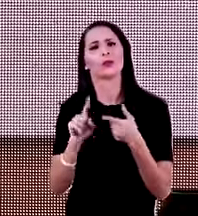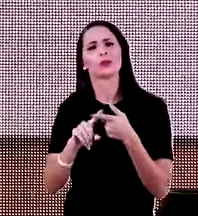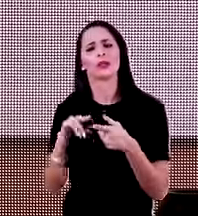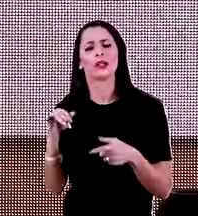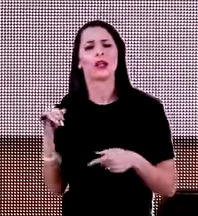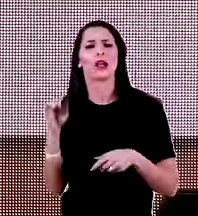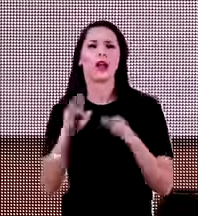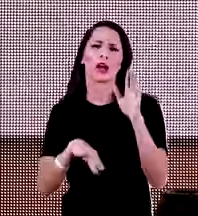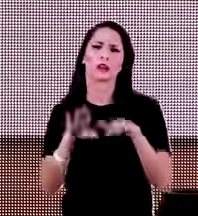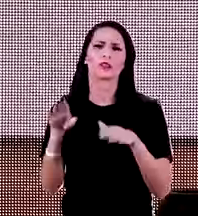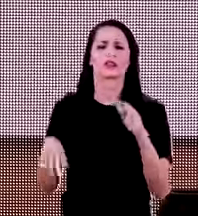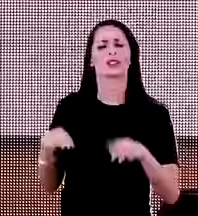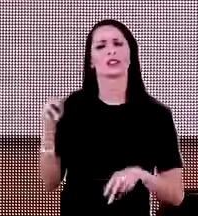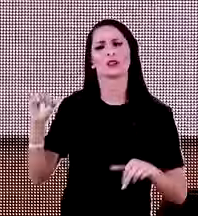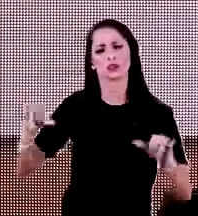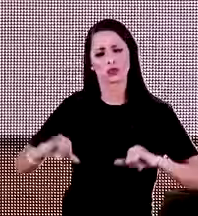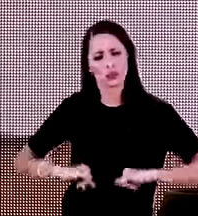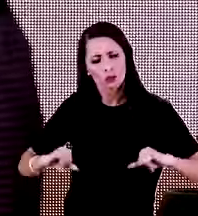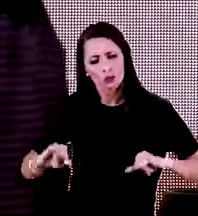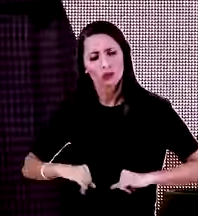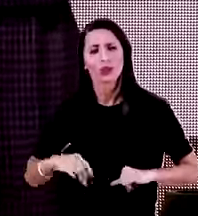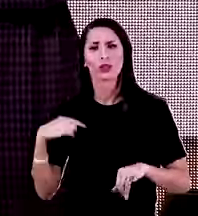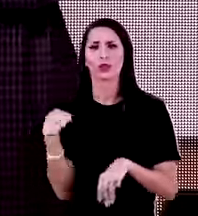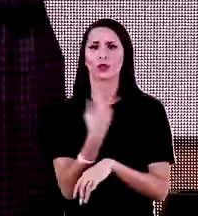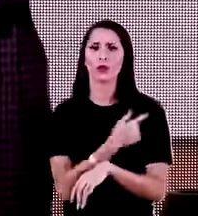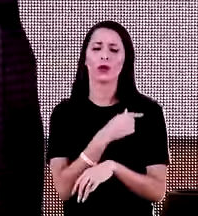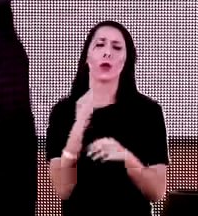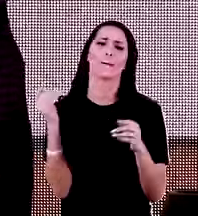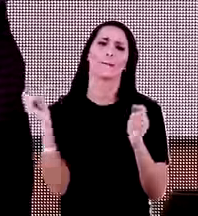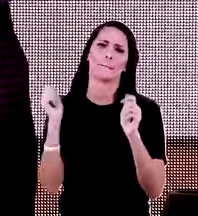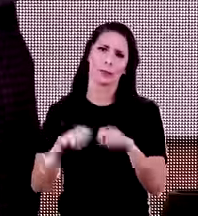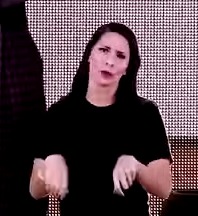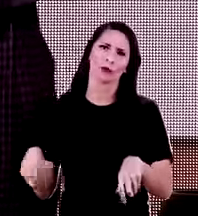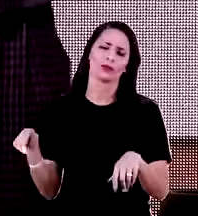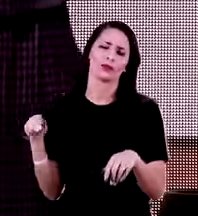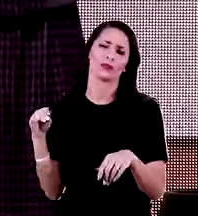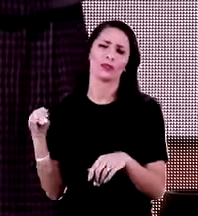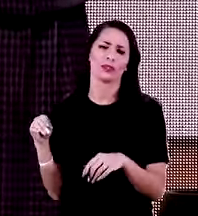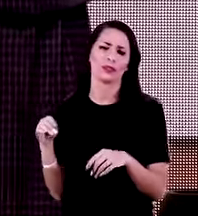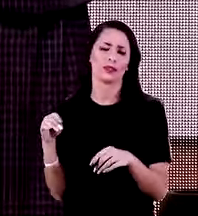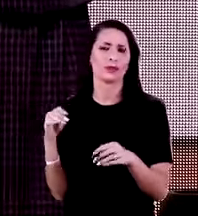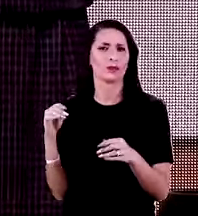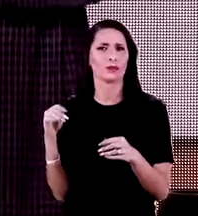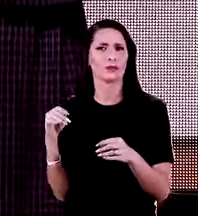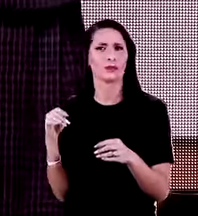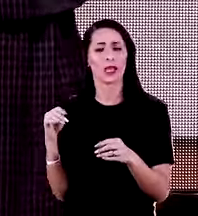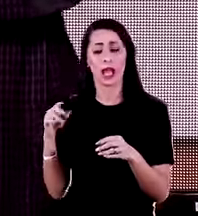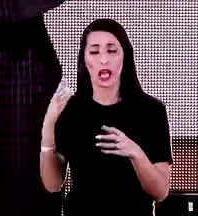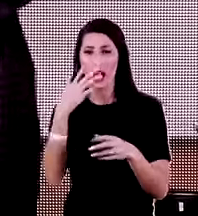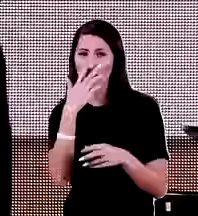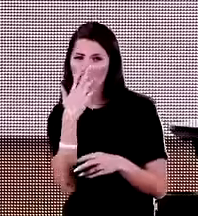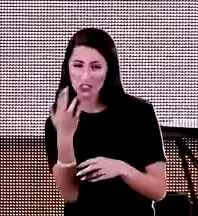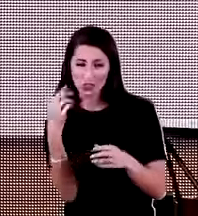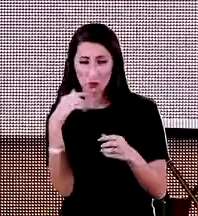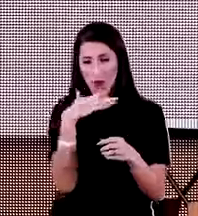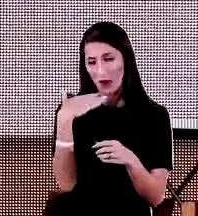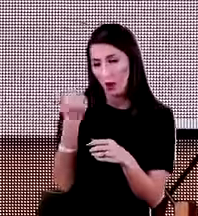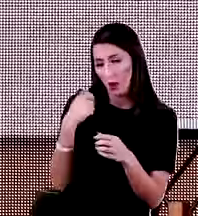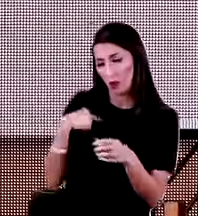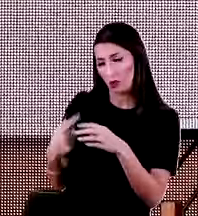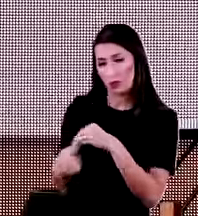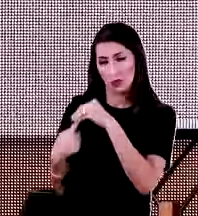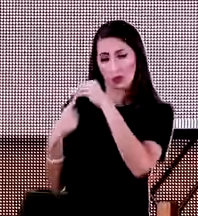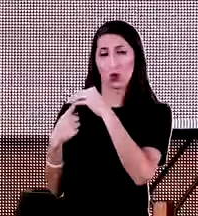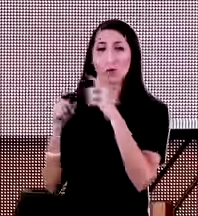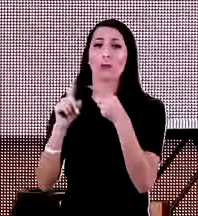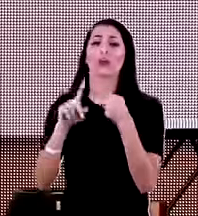pode passar por uma síndrome de independência. De achar que é melhor a gente ficar só, porque o diabo fala no ouvido da gente,